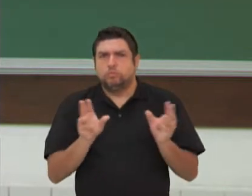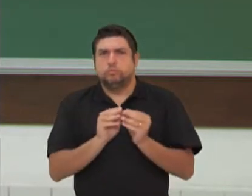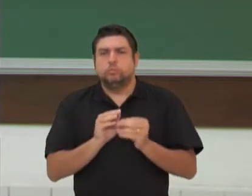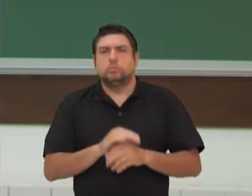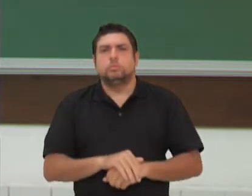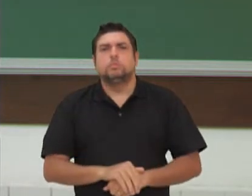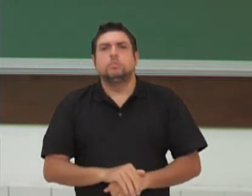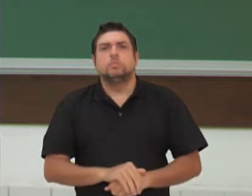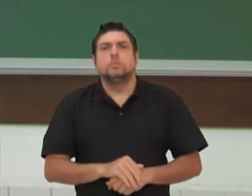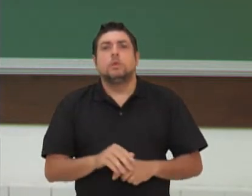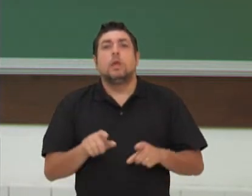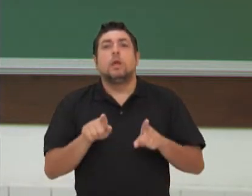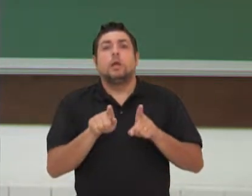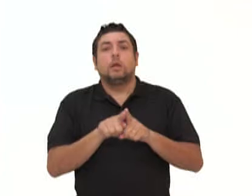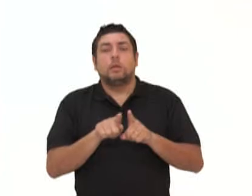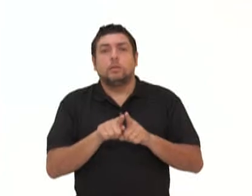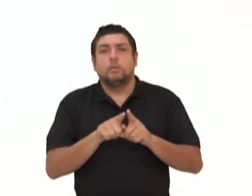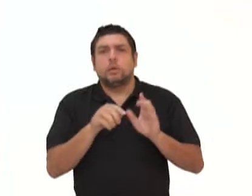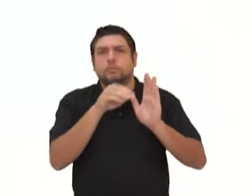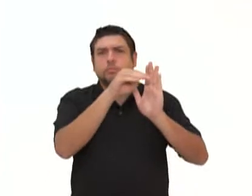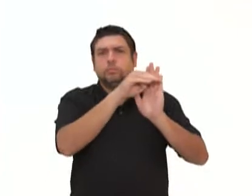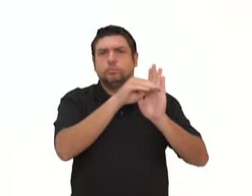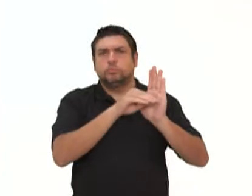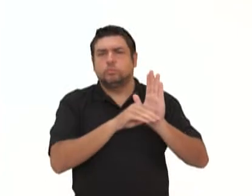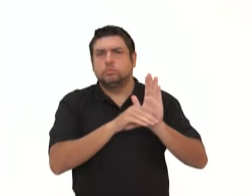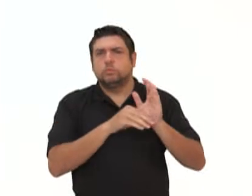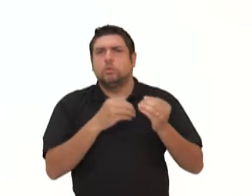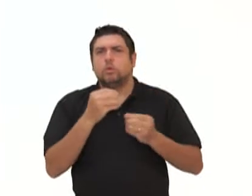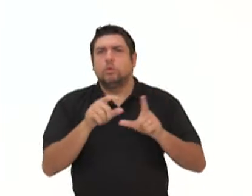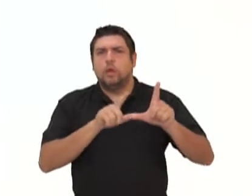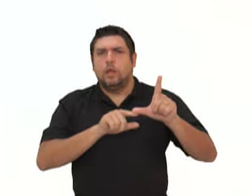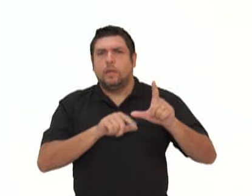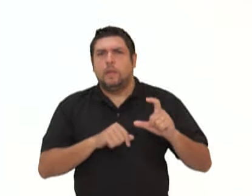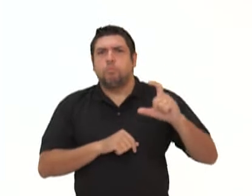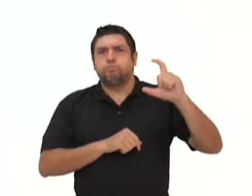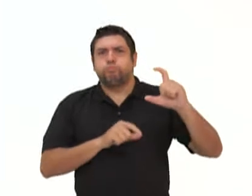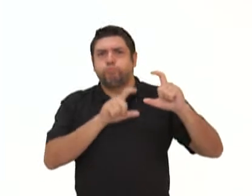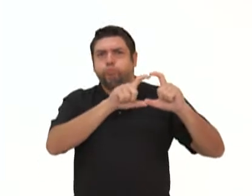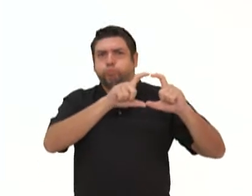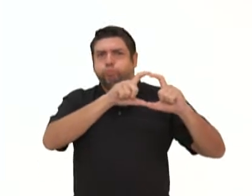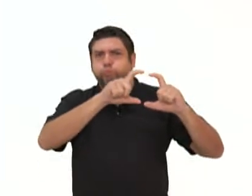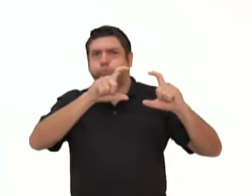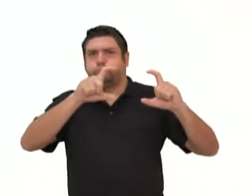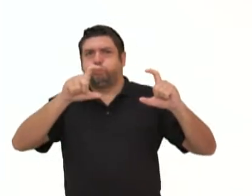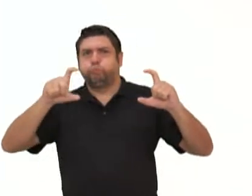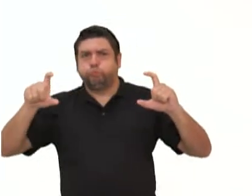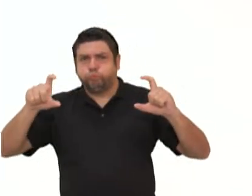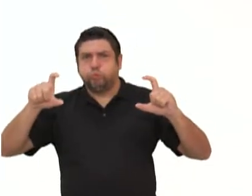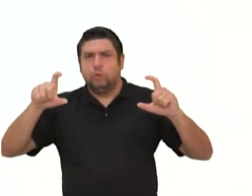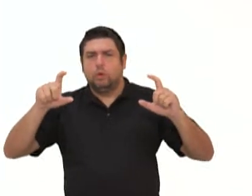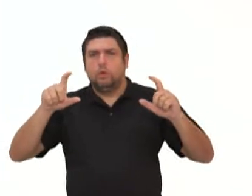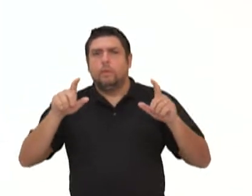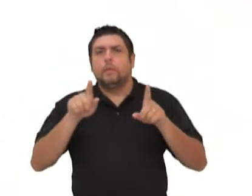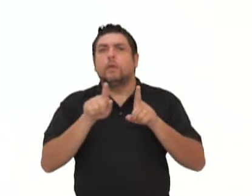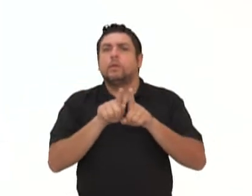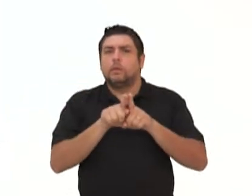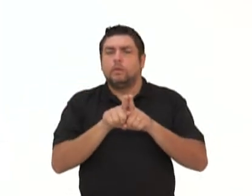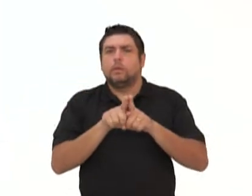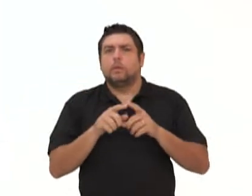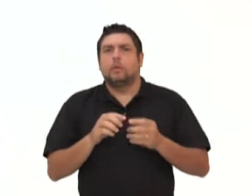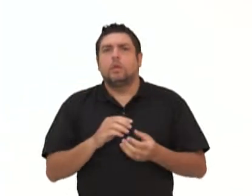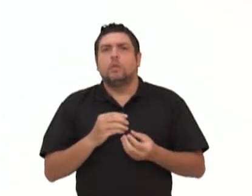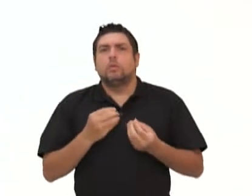Los elementos, basicamente letras em maiúscula, ¿sí? Em cursiva, e outros elementos todos. Então, nós vamos